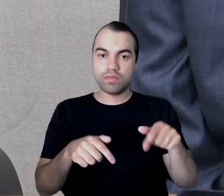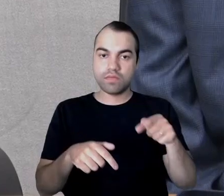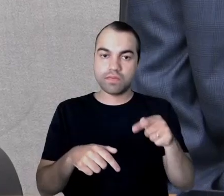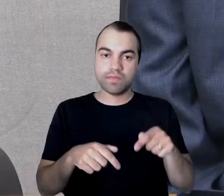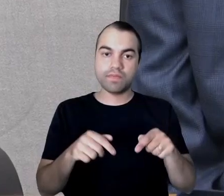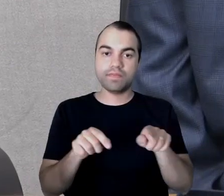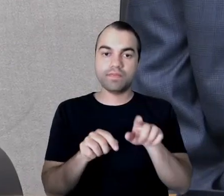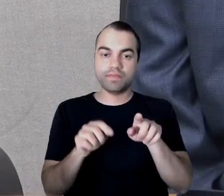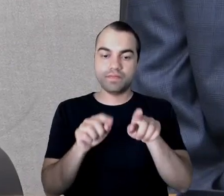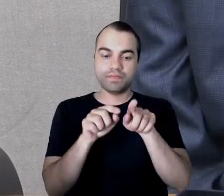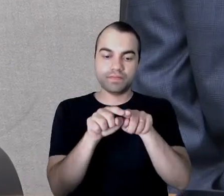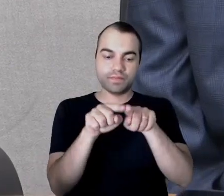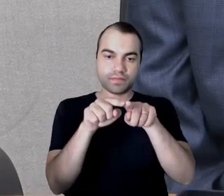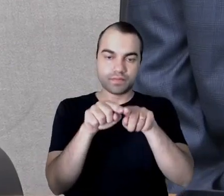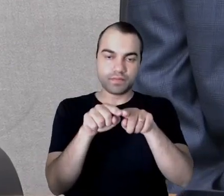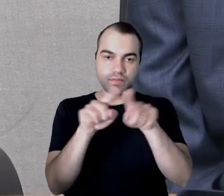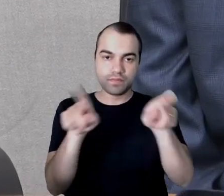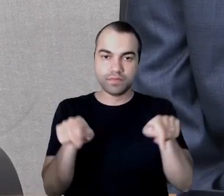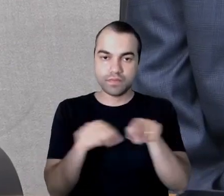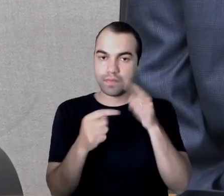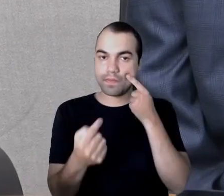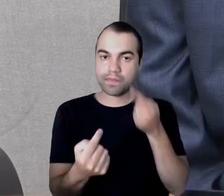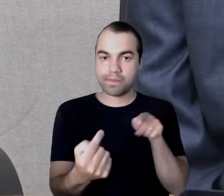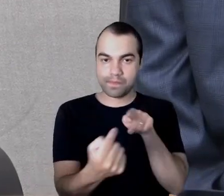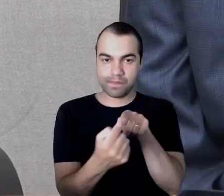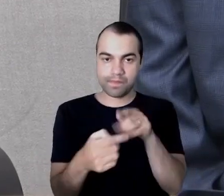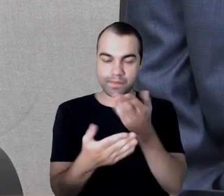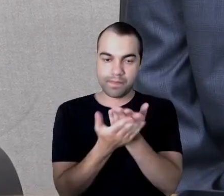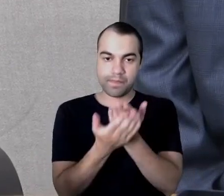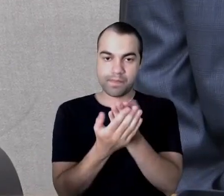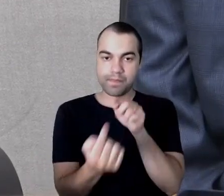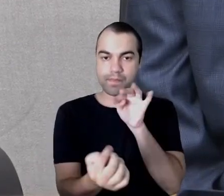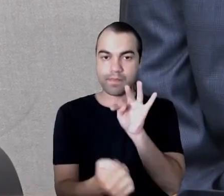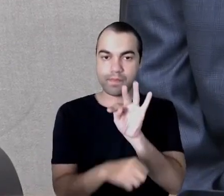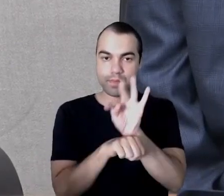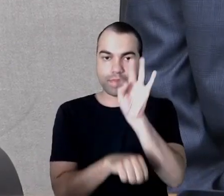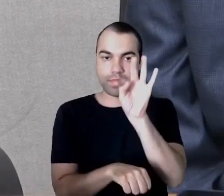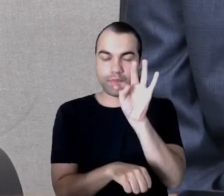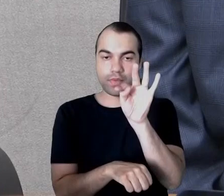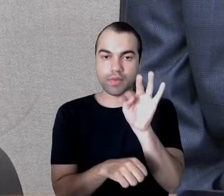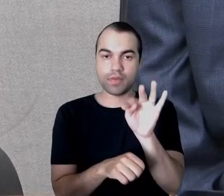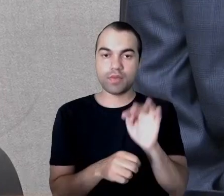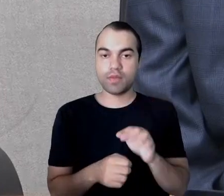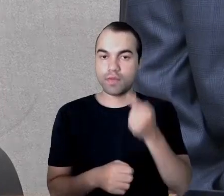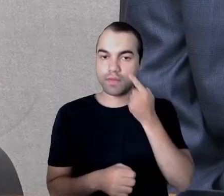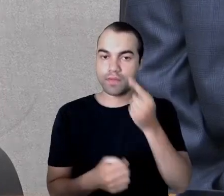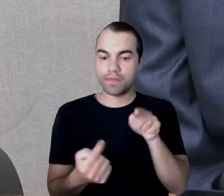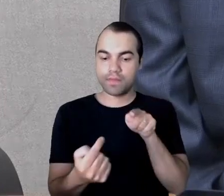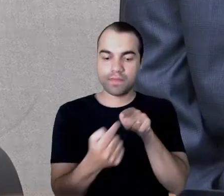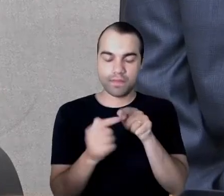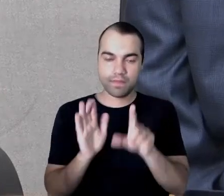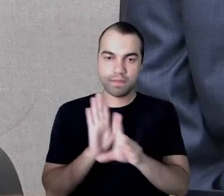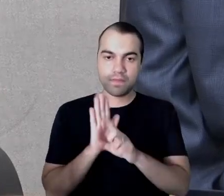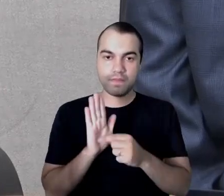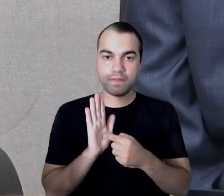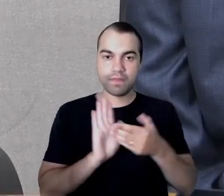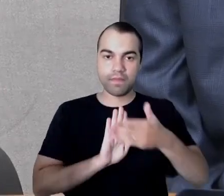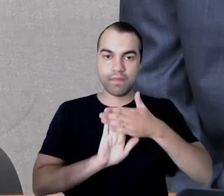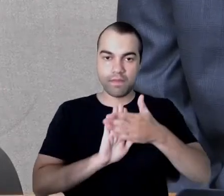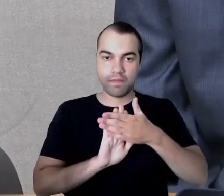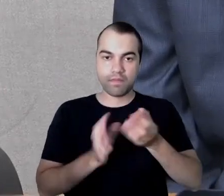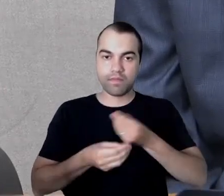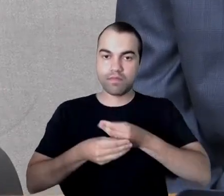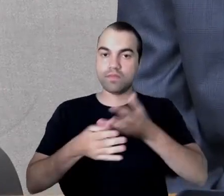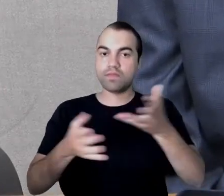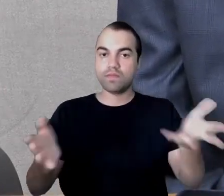se enquadrem nas hipóteses previstas nos estudos técnicos mediante a concessão onerosa prevista na lei a proposição foi distribuída para